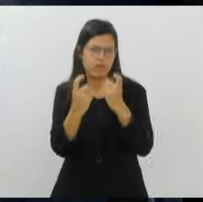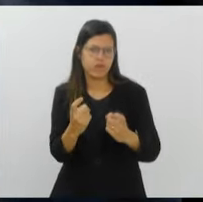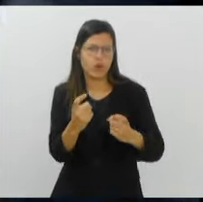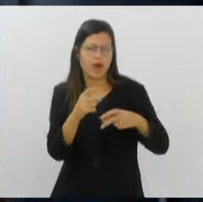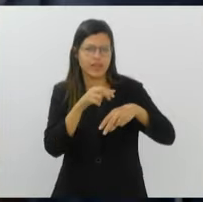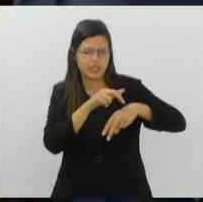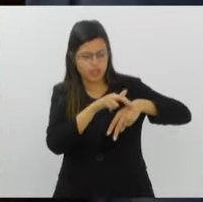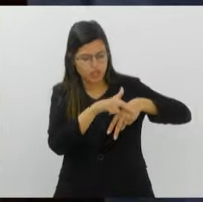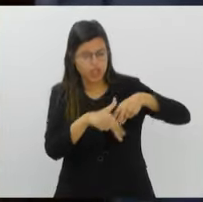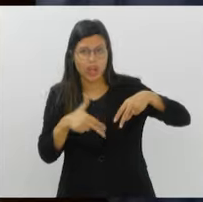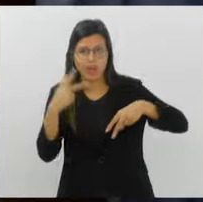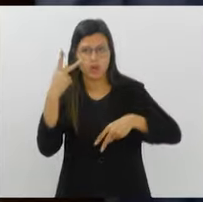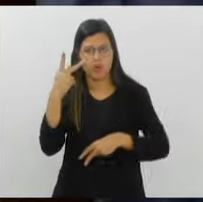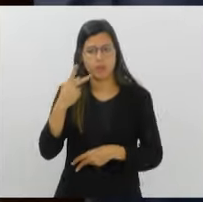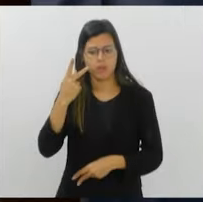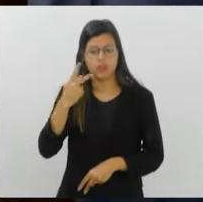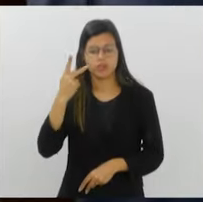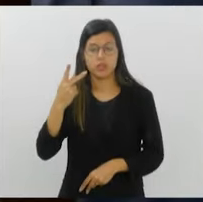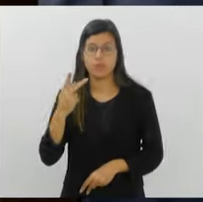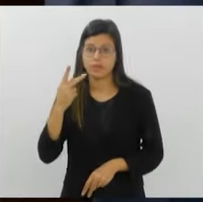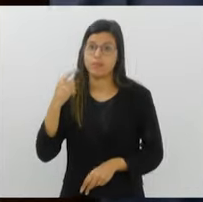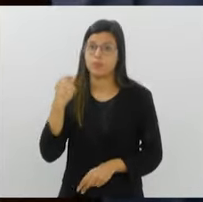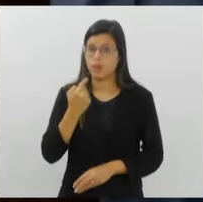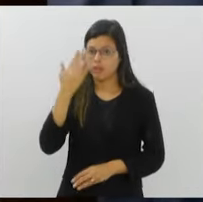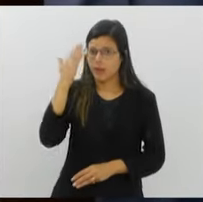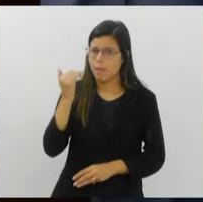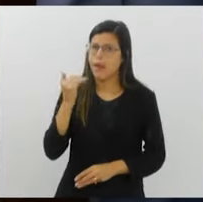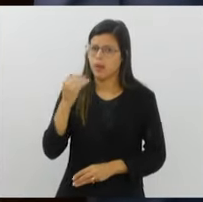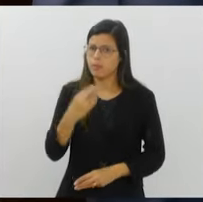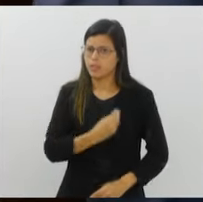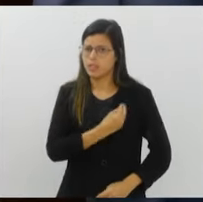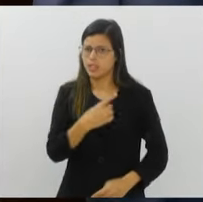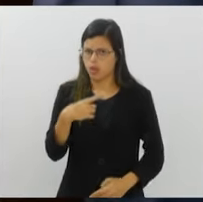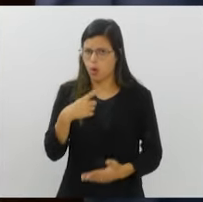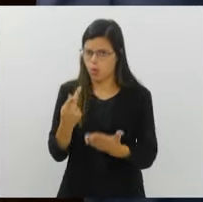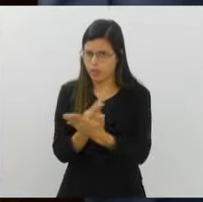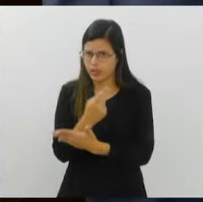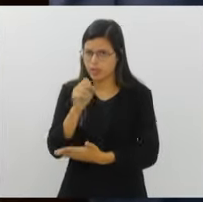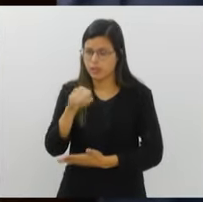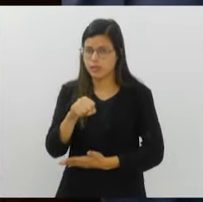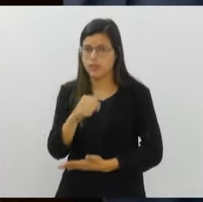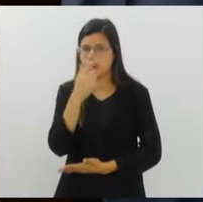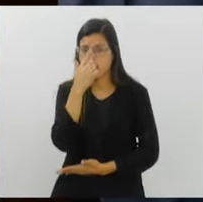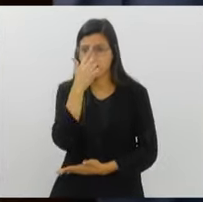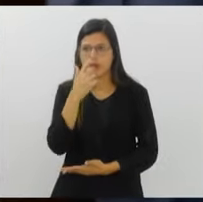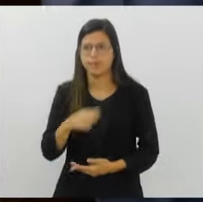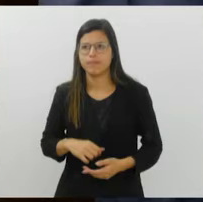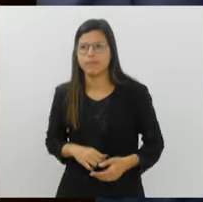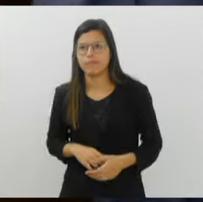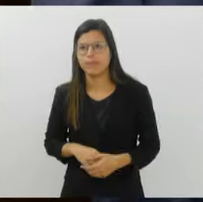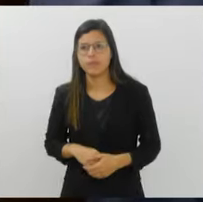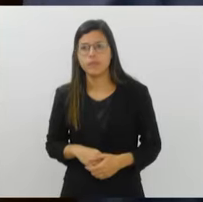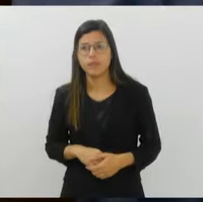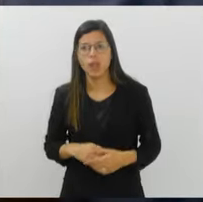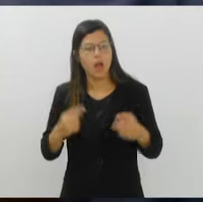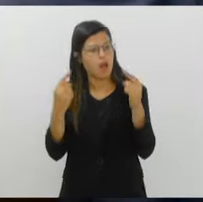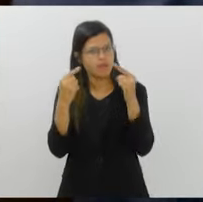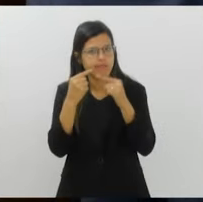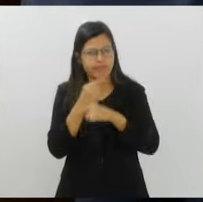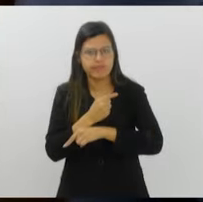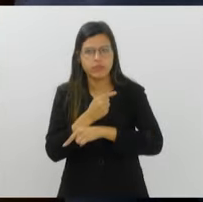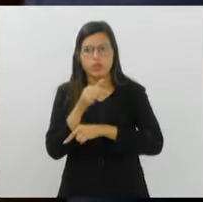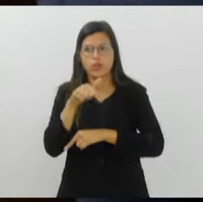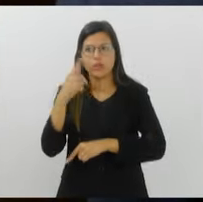gênero na política, mas a gente sabe que existe. O contraponto, a divergência